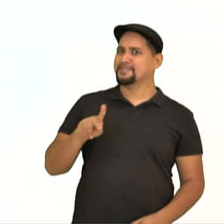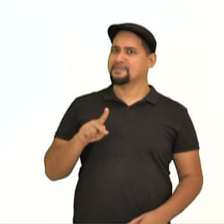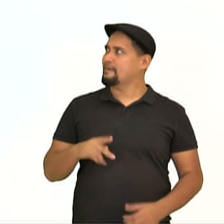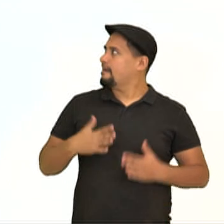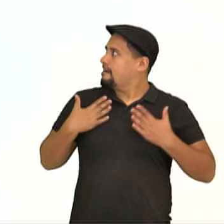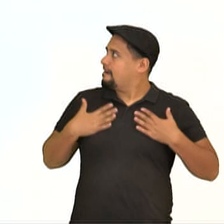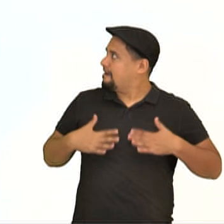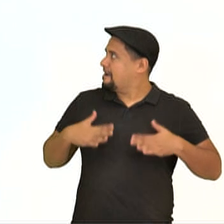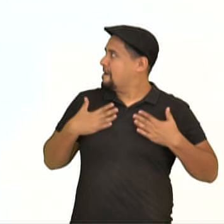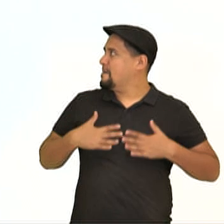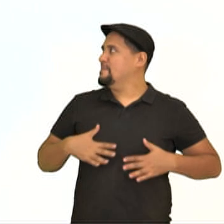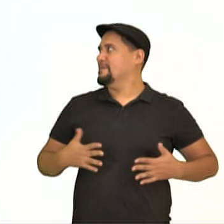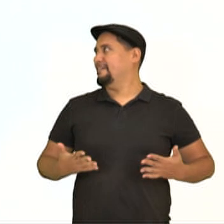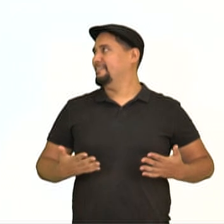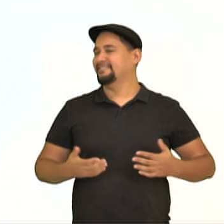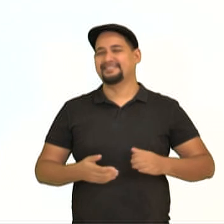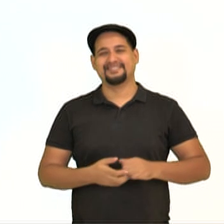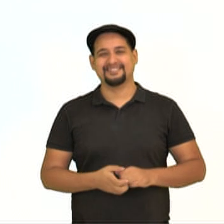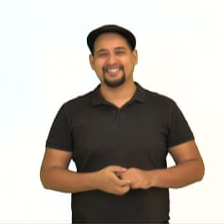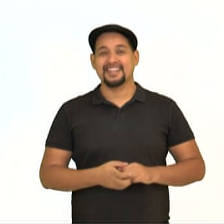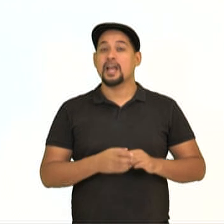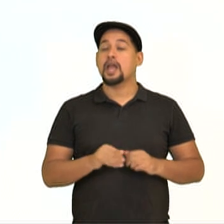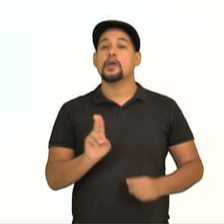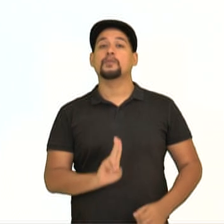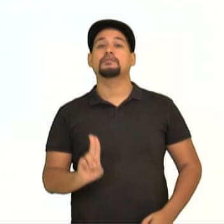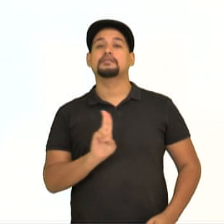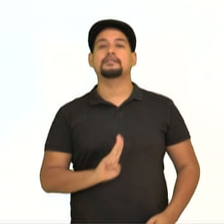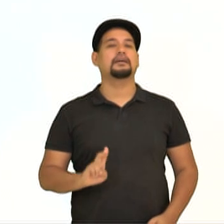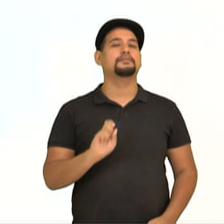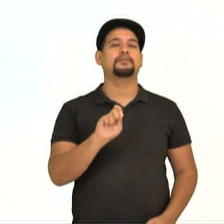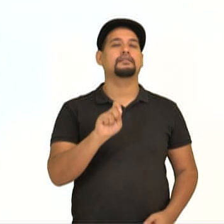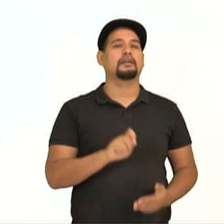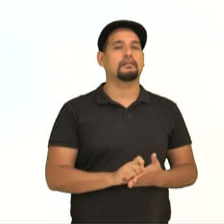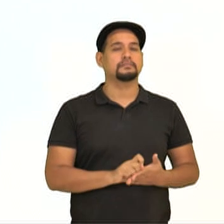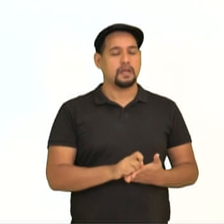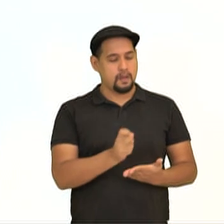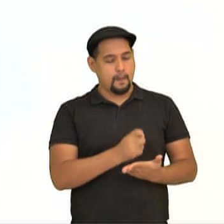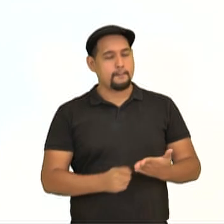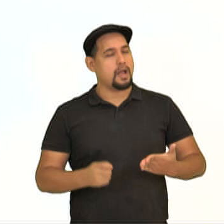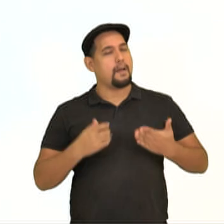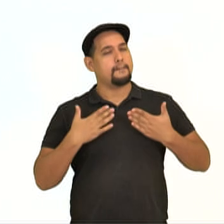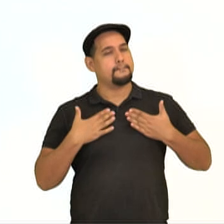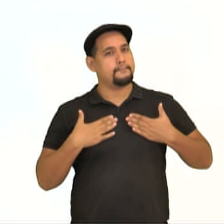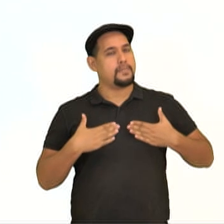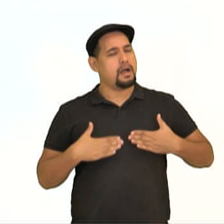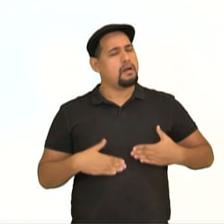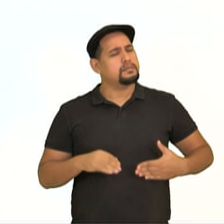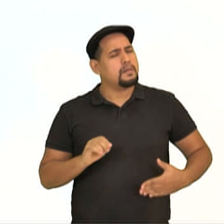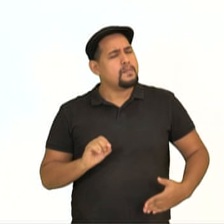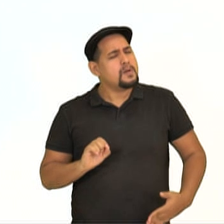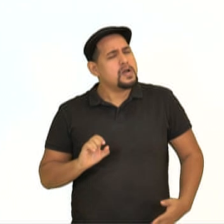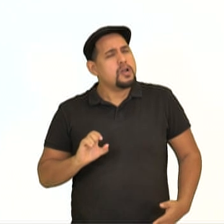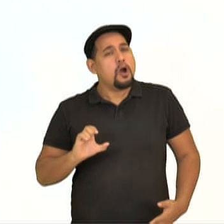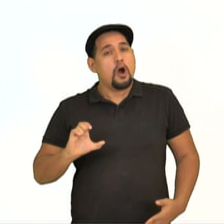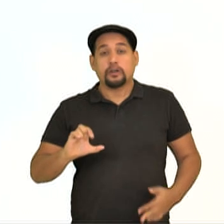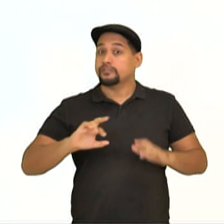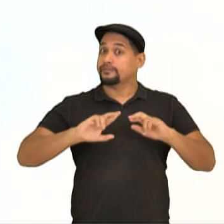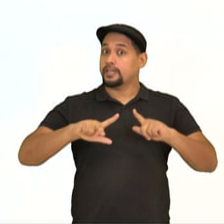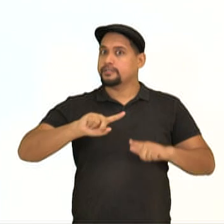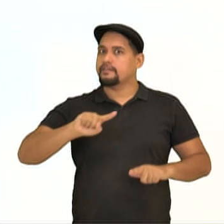professor! Devagar! É utilizado para assinalar uma pausa maior do que a